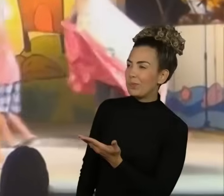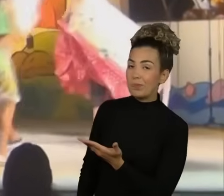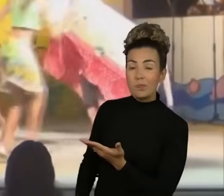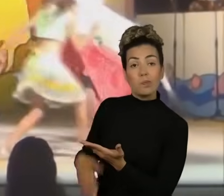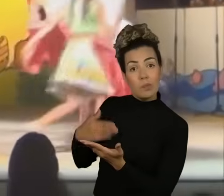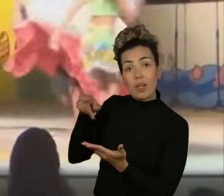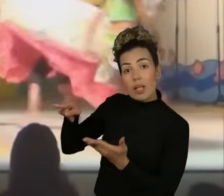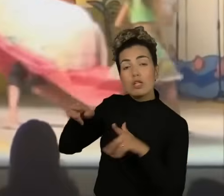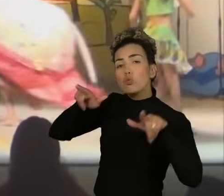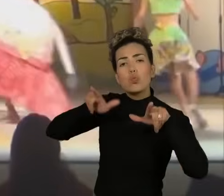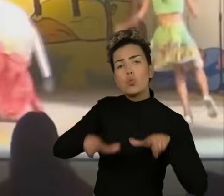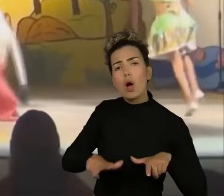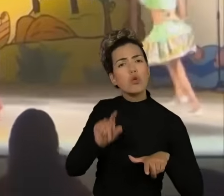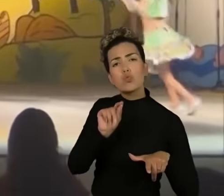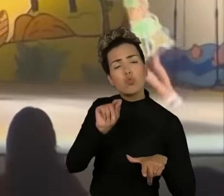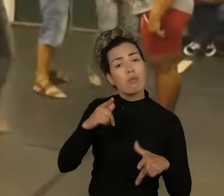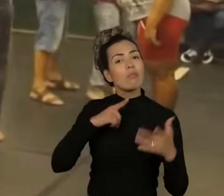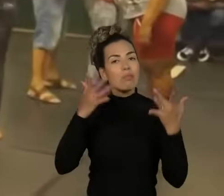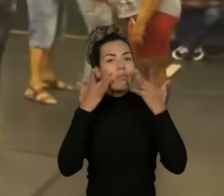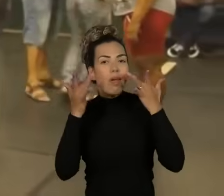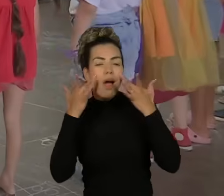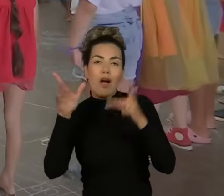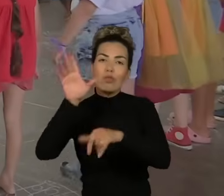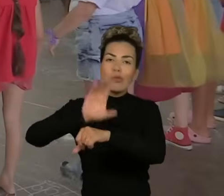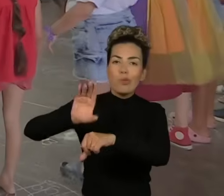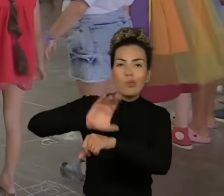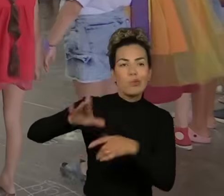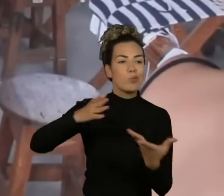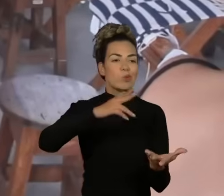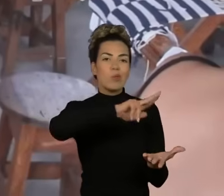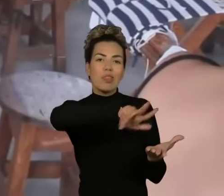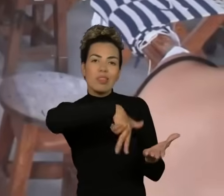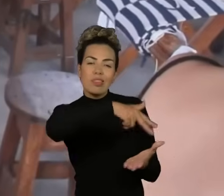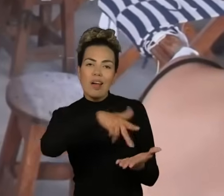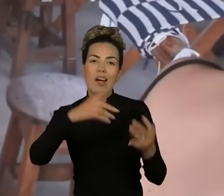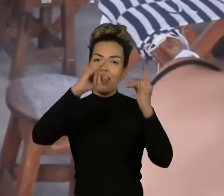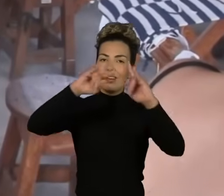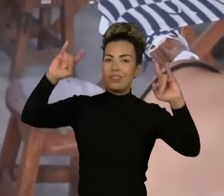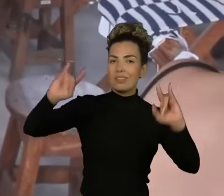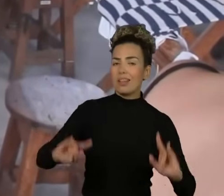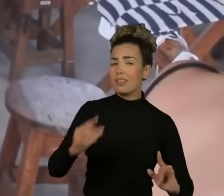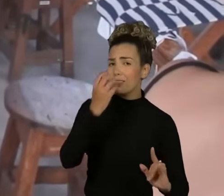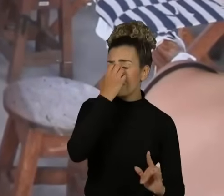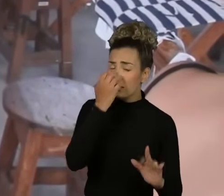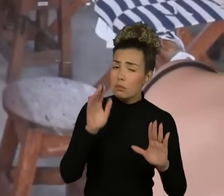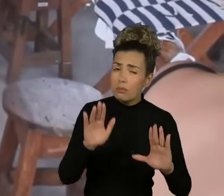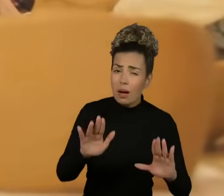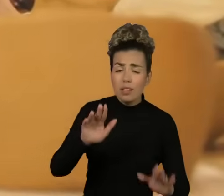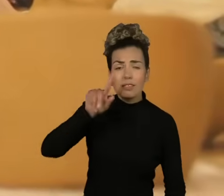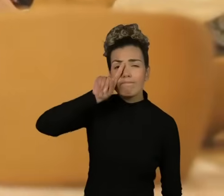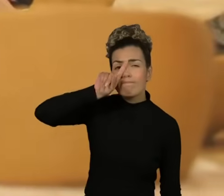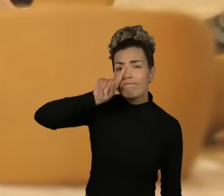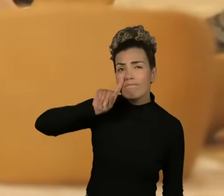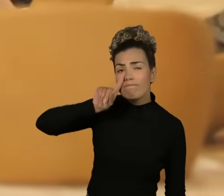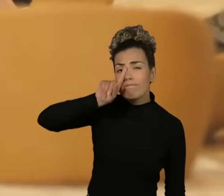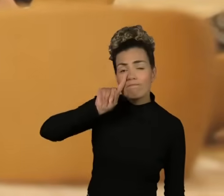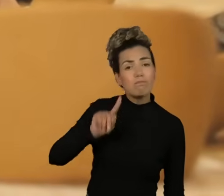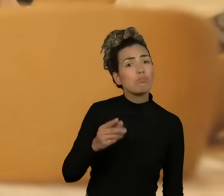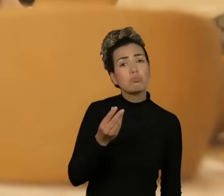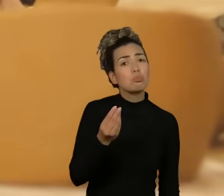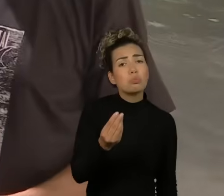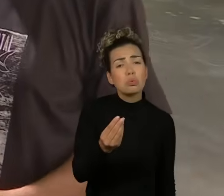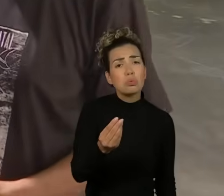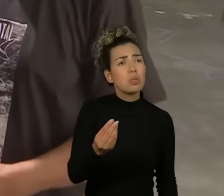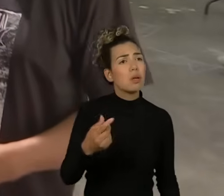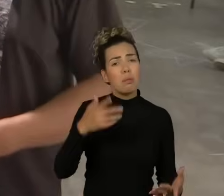O espaço oferece aulas de teatro, dança e circo, mas está ameaçado principalmente pela pressão